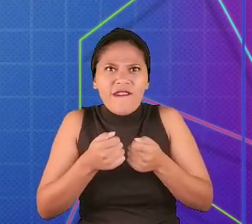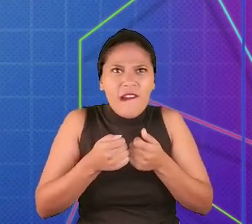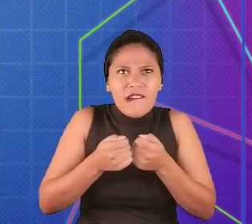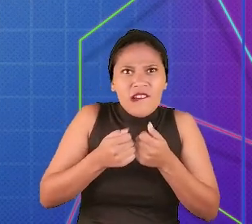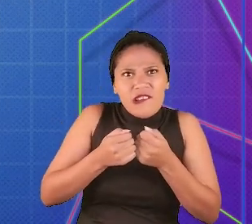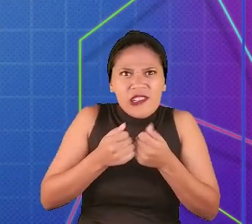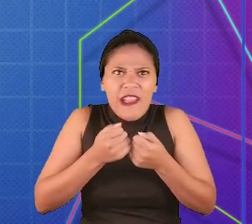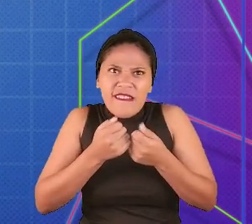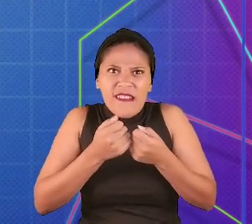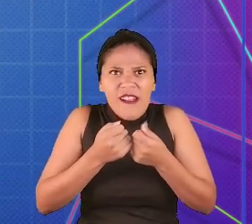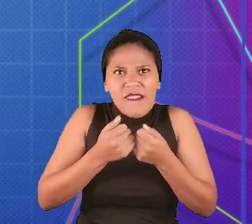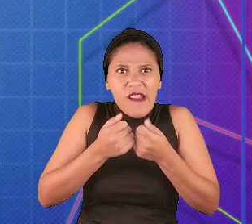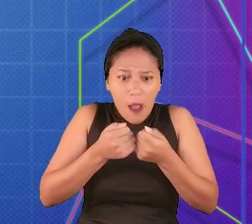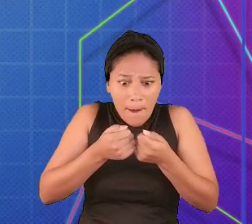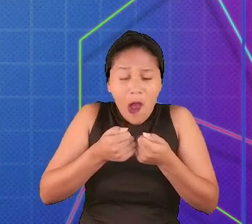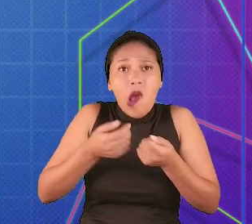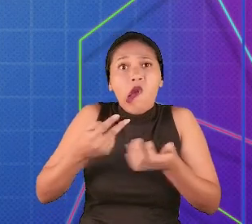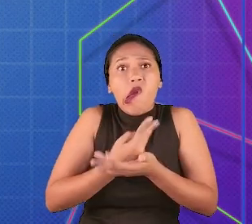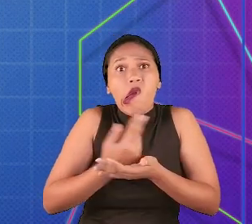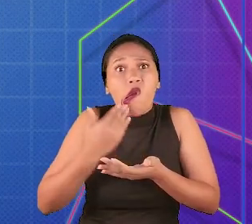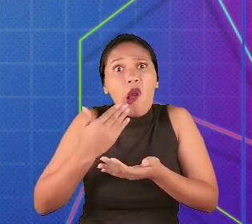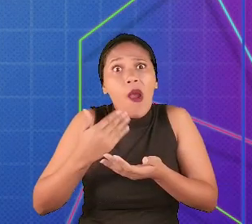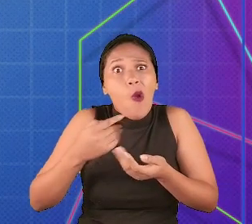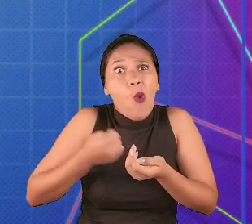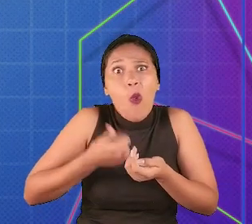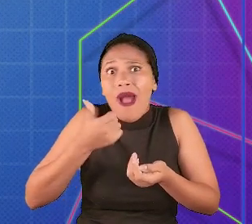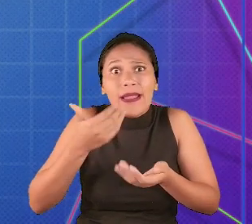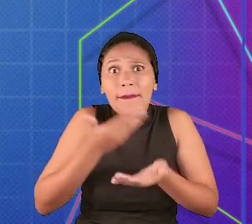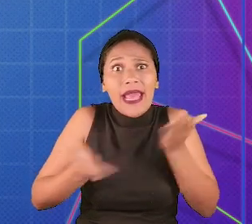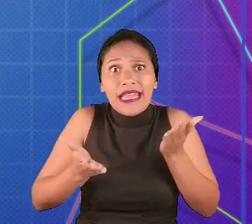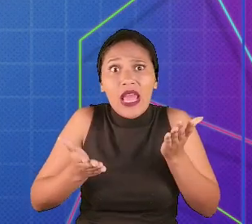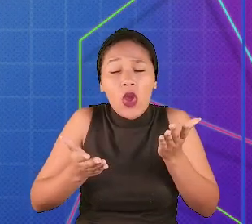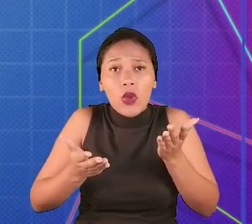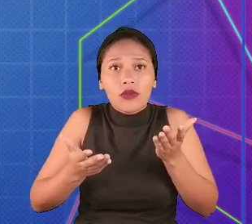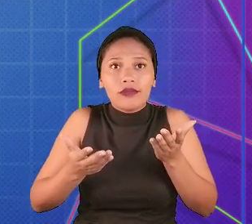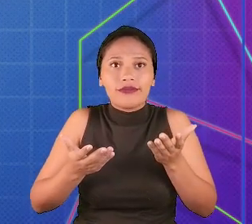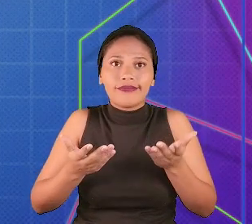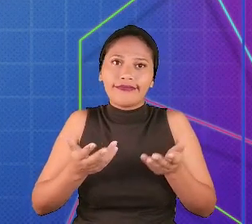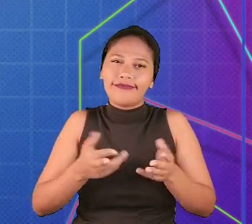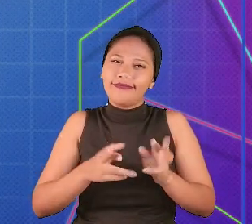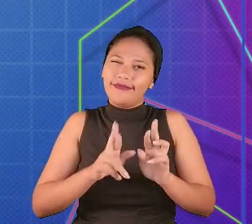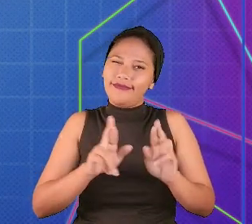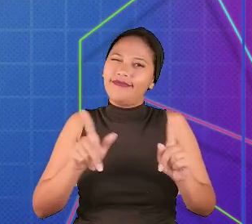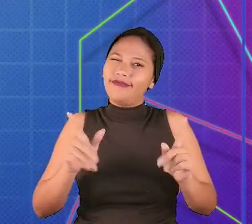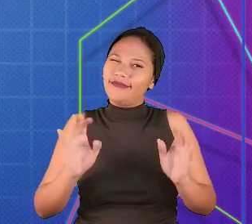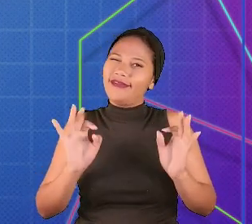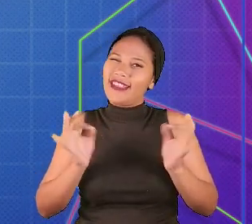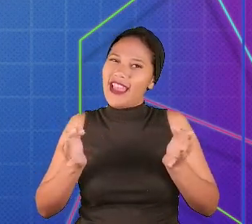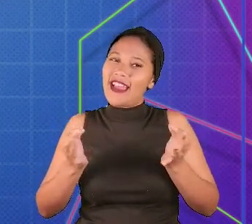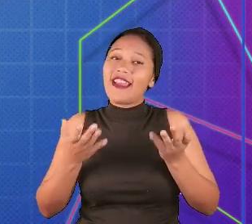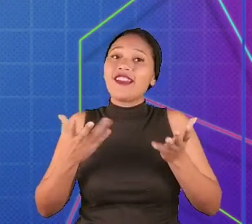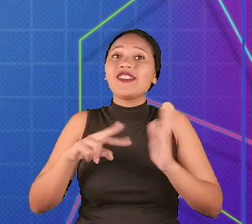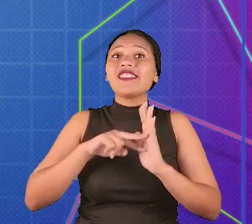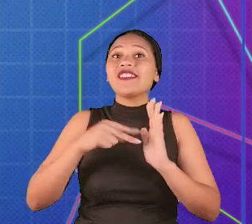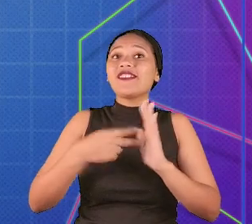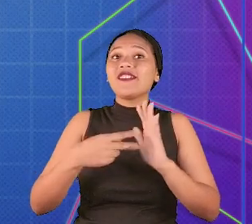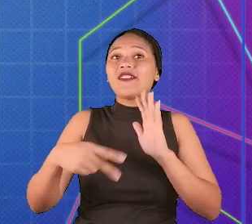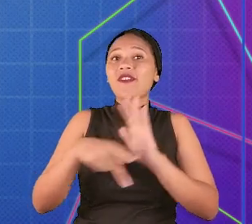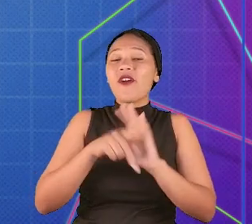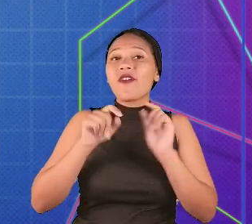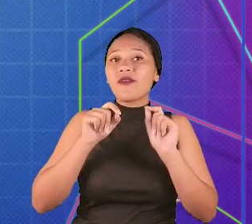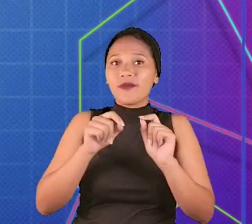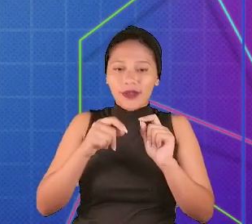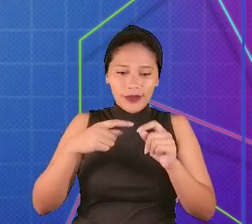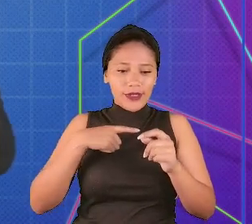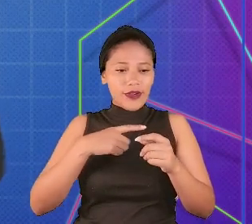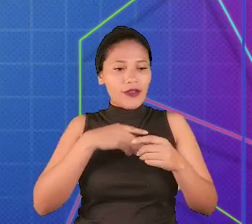chefão da última fase, o controle deu errado e ela quase perdeu, já dá um efeito totalmente diferente, né? Isso significa que existe um